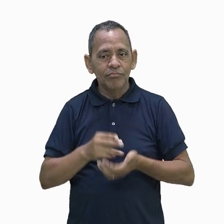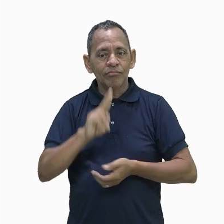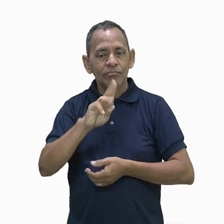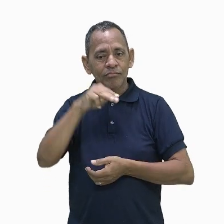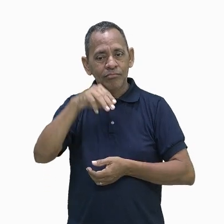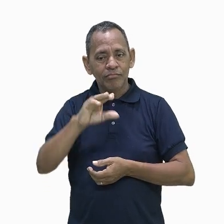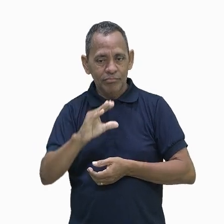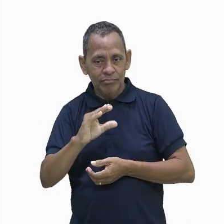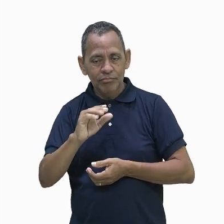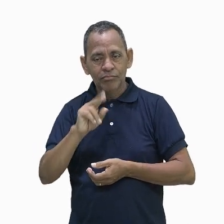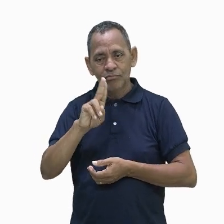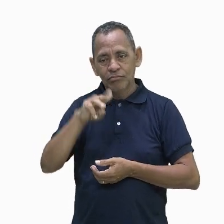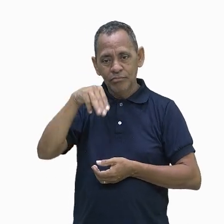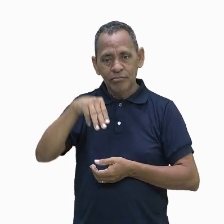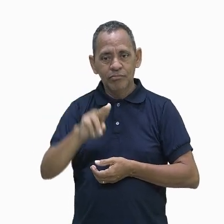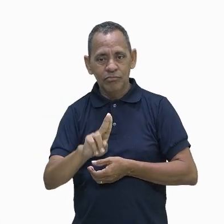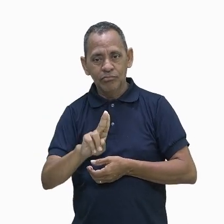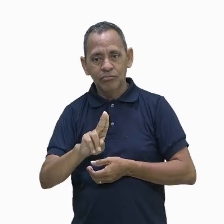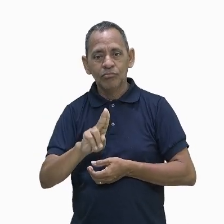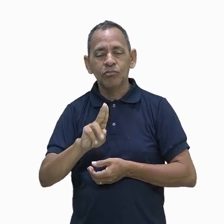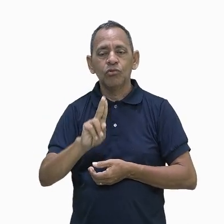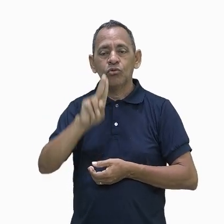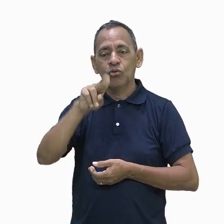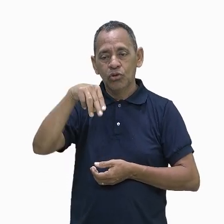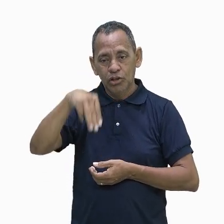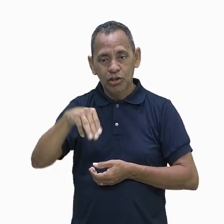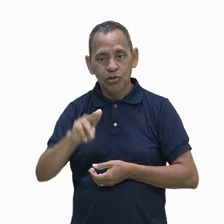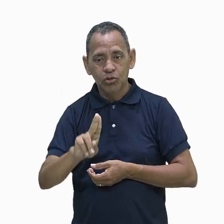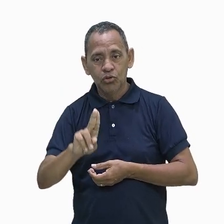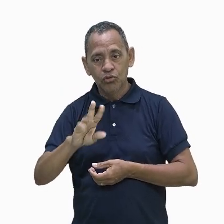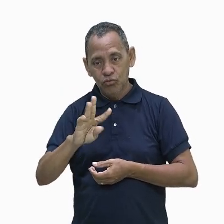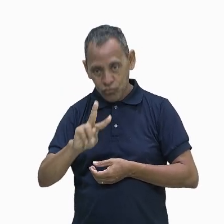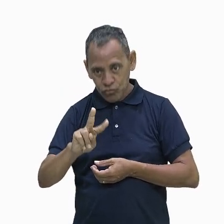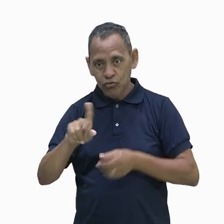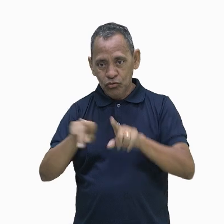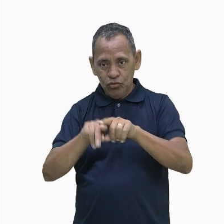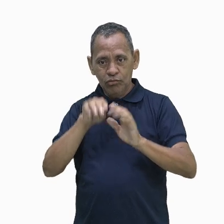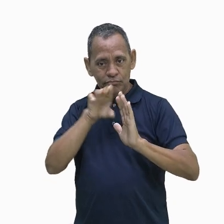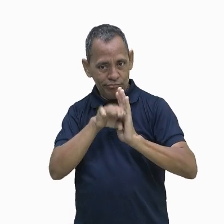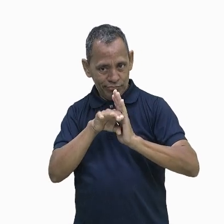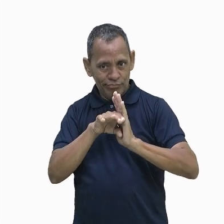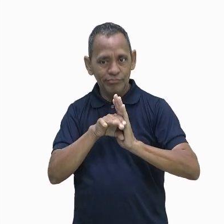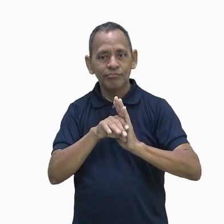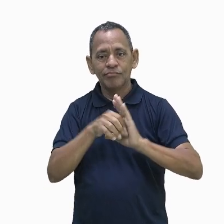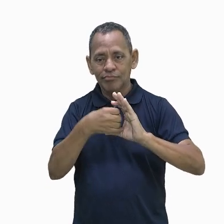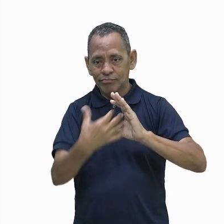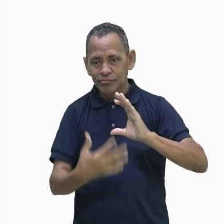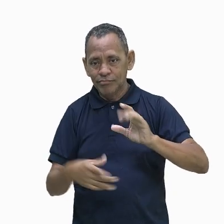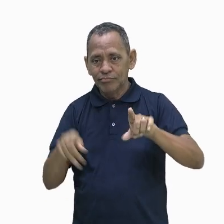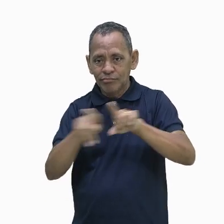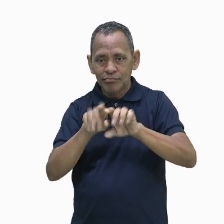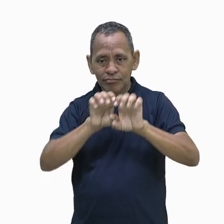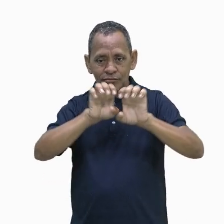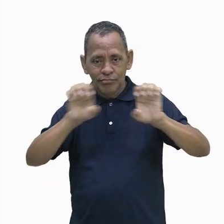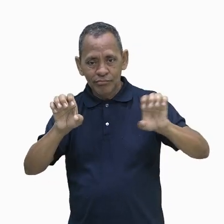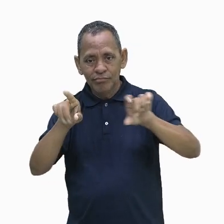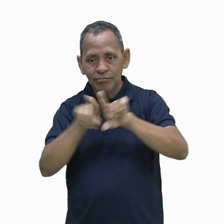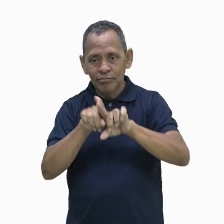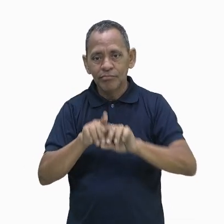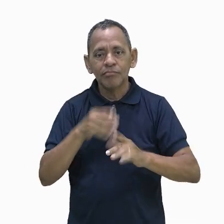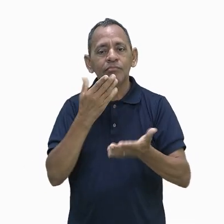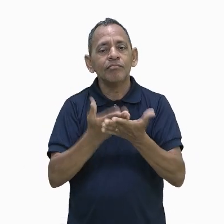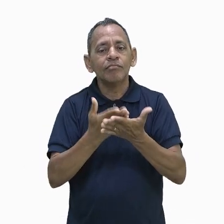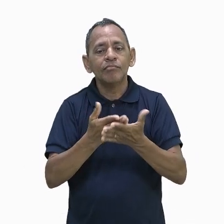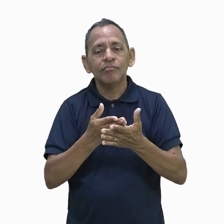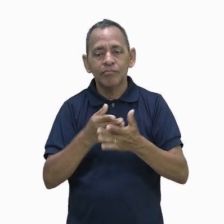o MU e o MUV, com seus conceitos e equações. E estudamos também